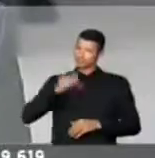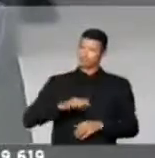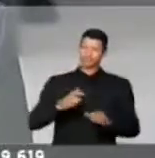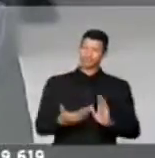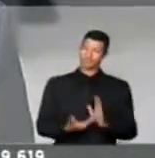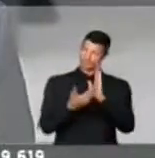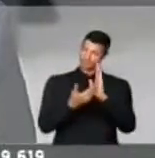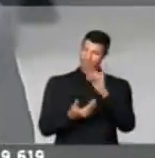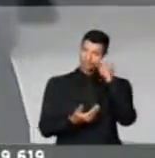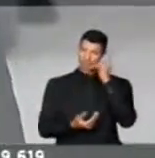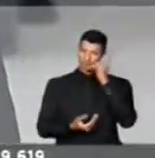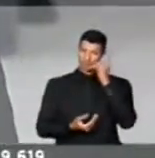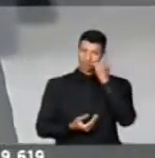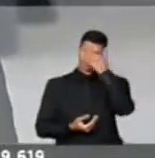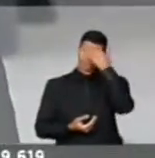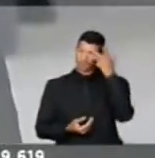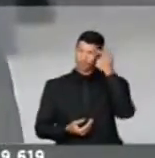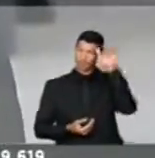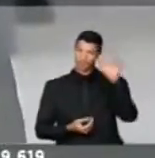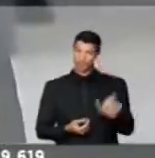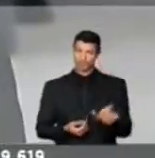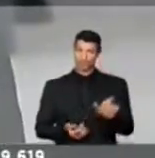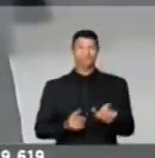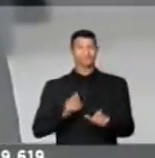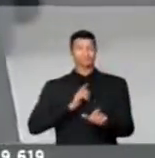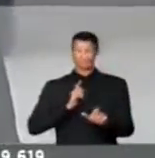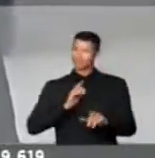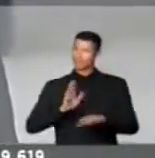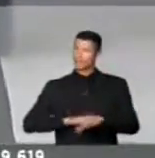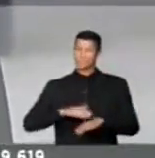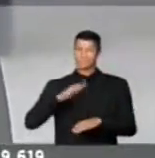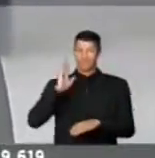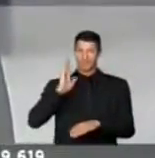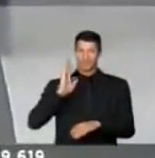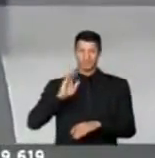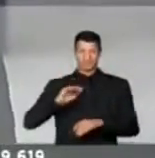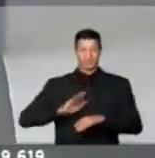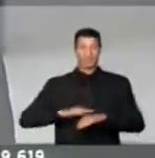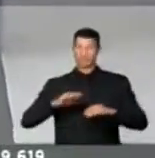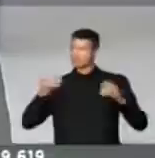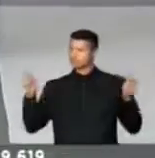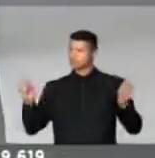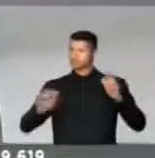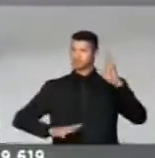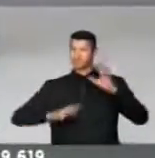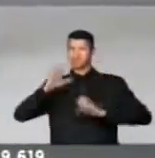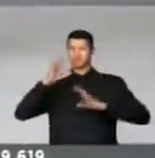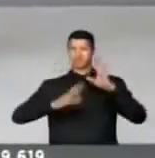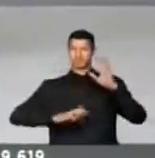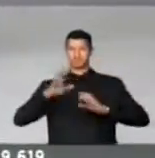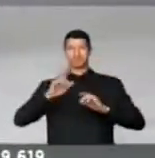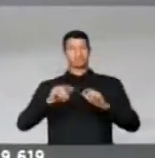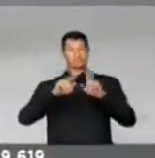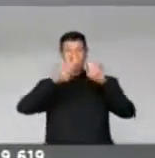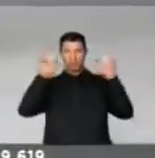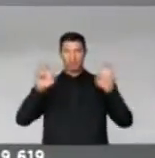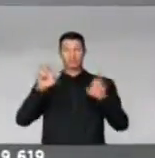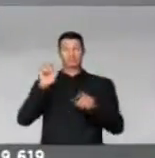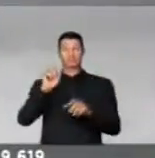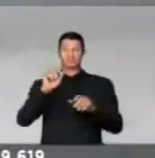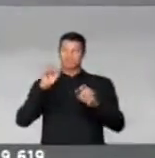Câmara dos Deputados uma das pessoas que mais briga, principalmente dos grandes assuntos